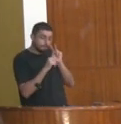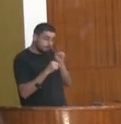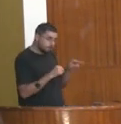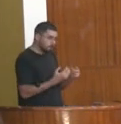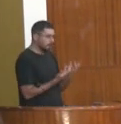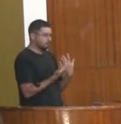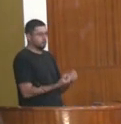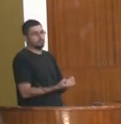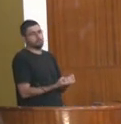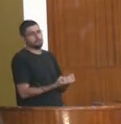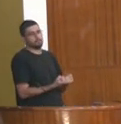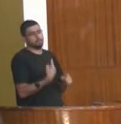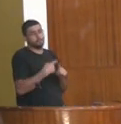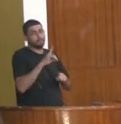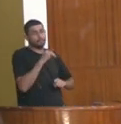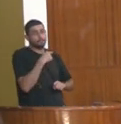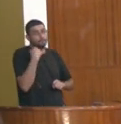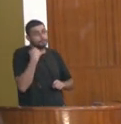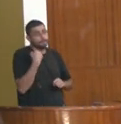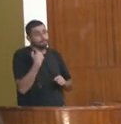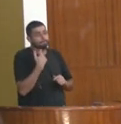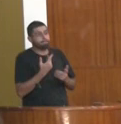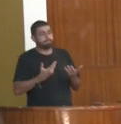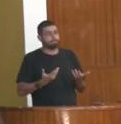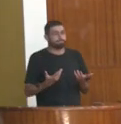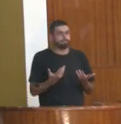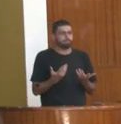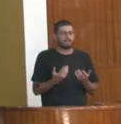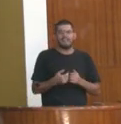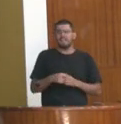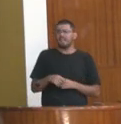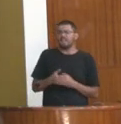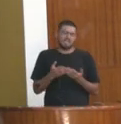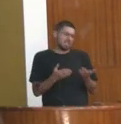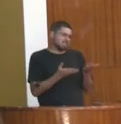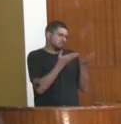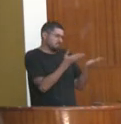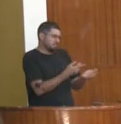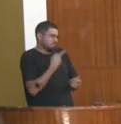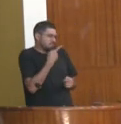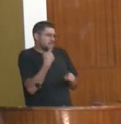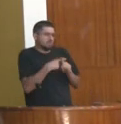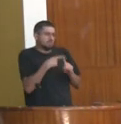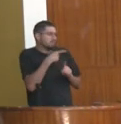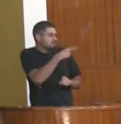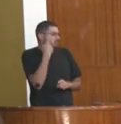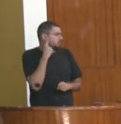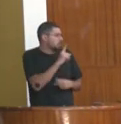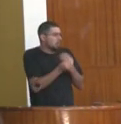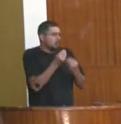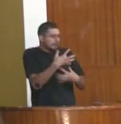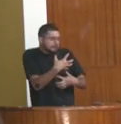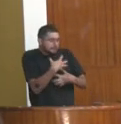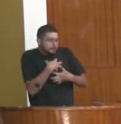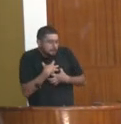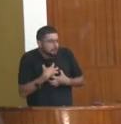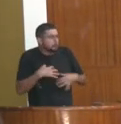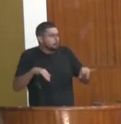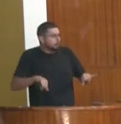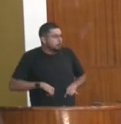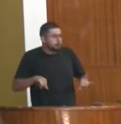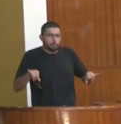Às vezes eu faço essa fala, mas você fala isso porque você não sabe o que a gente passa, o sofrimento, que é